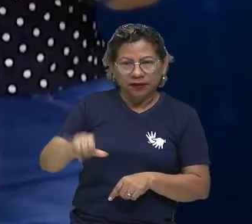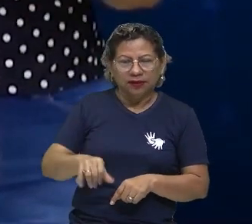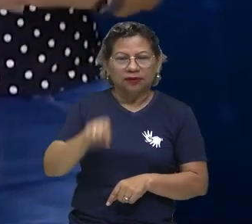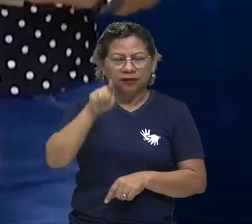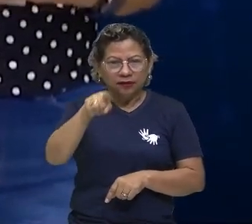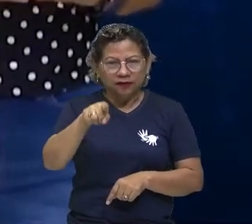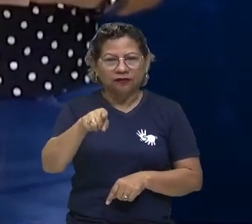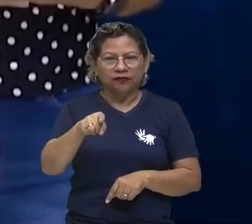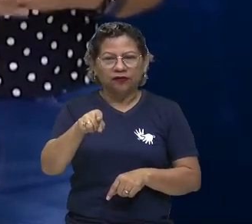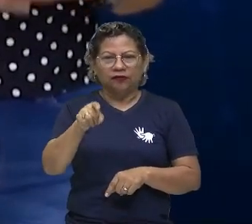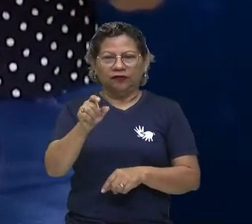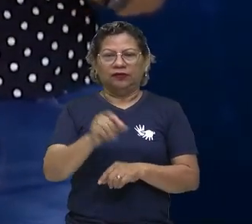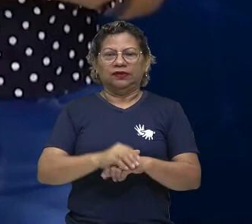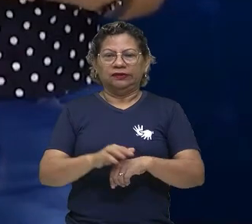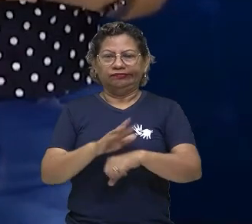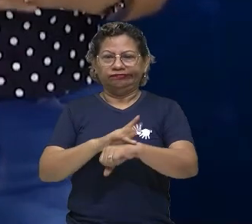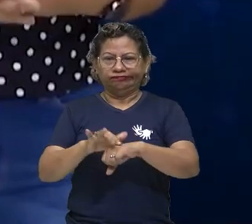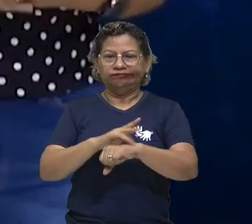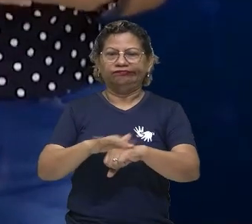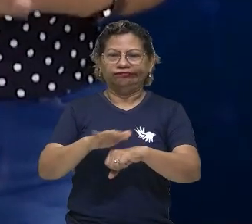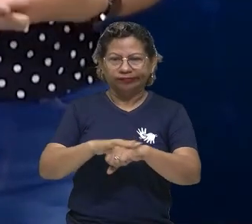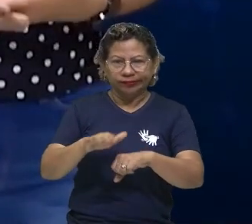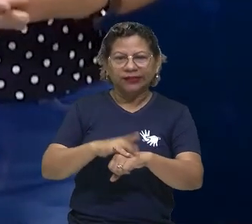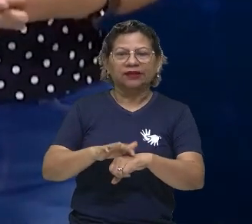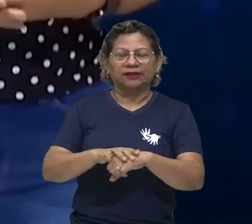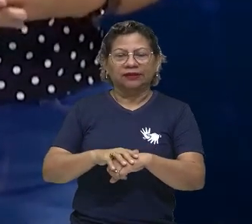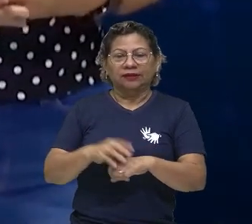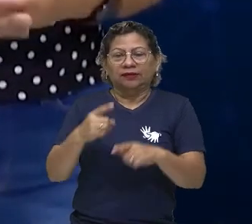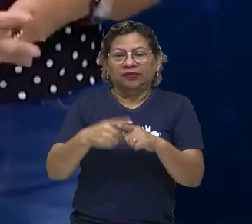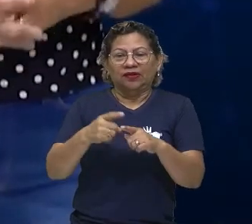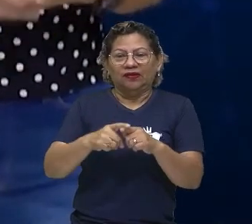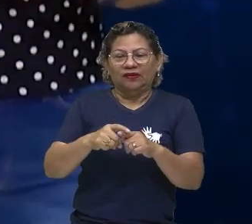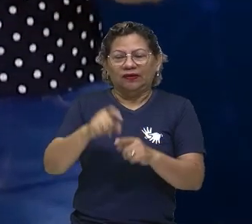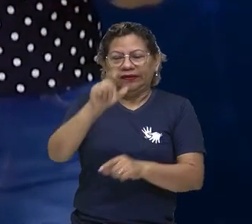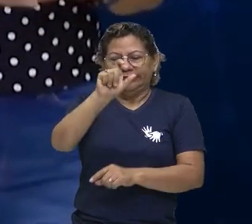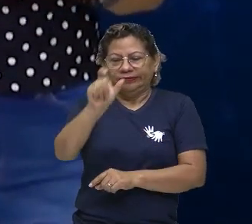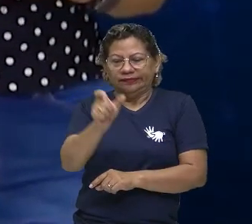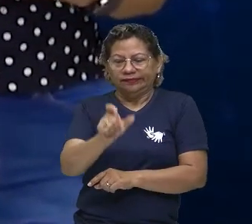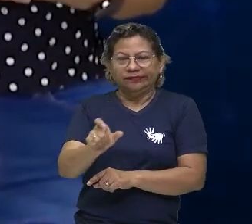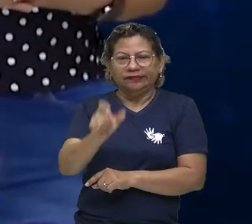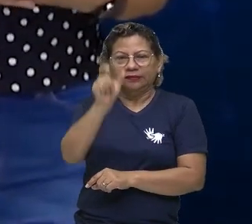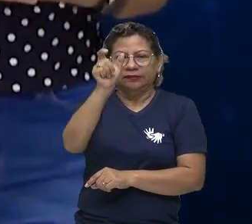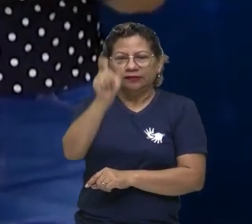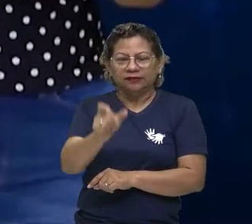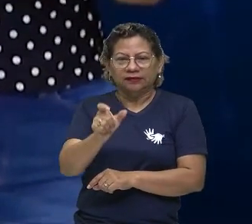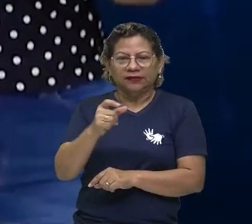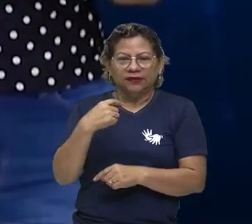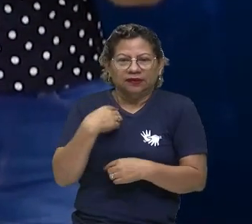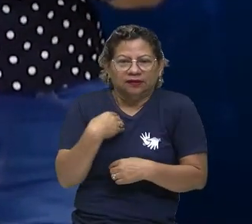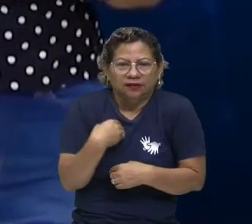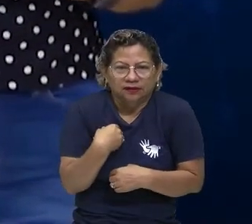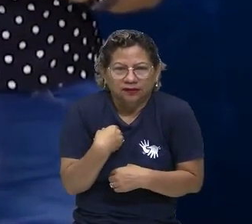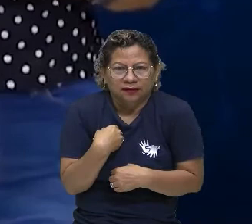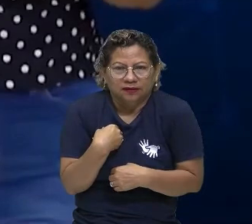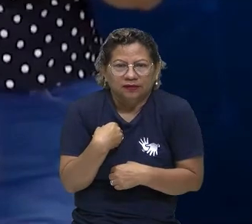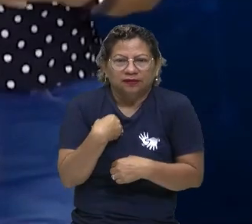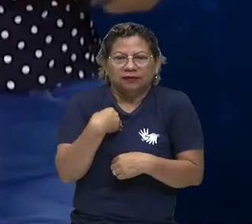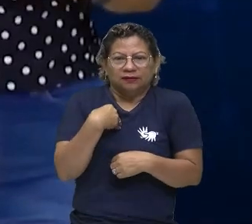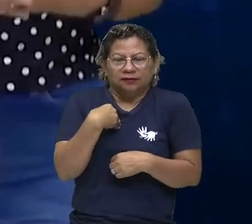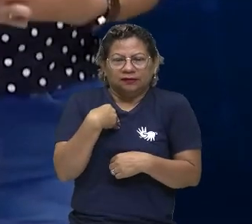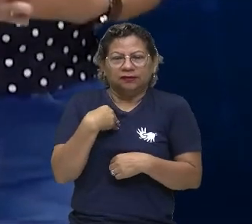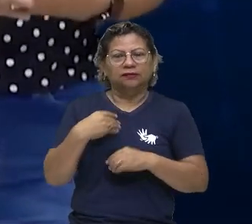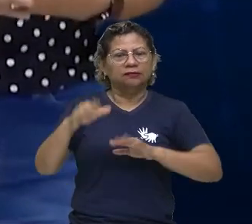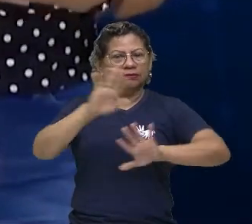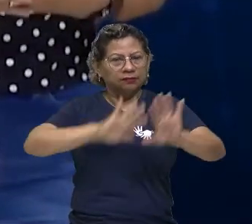coluna vertebral como as escolioses das hiperlordoses hipercifoses as posturas adequadas elas podem contribuir